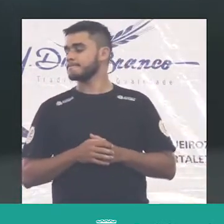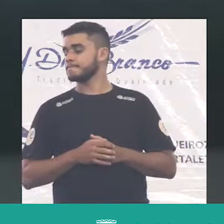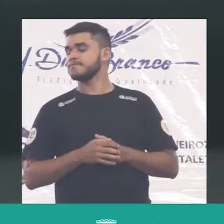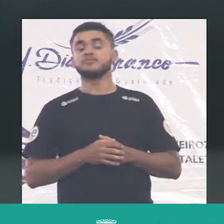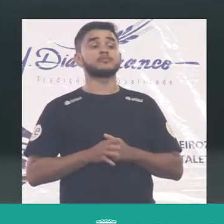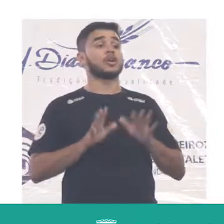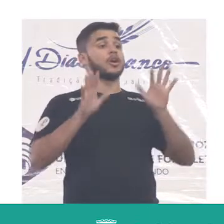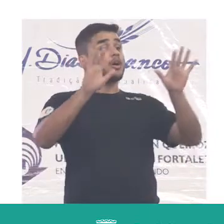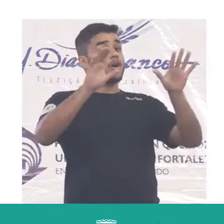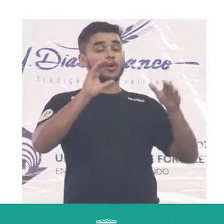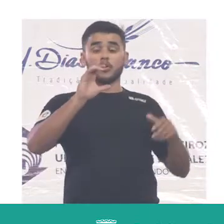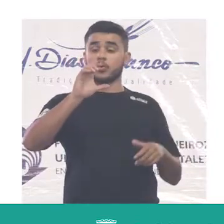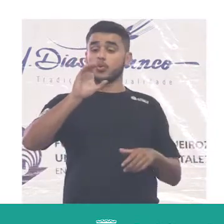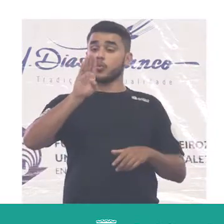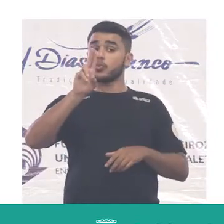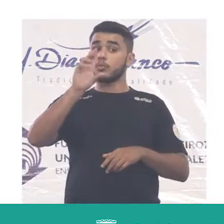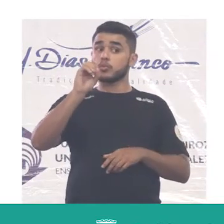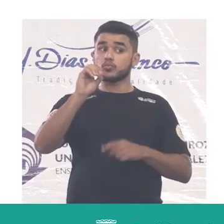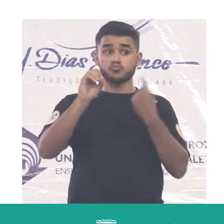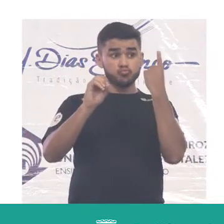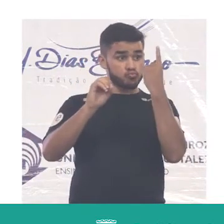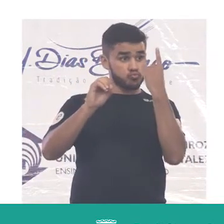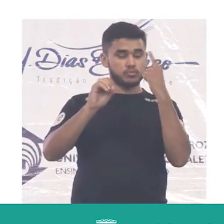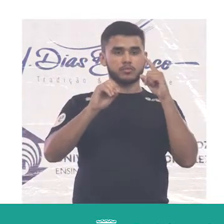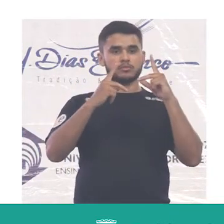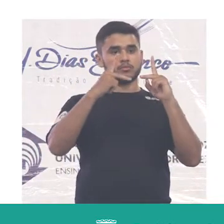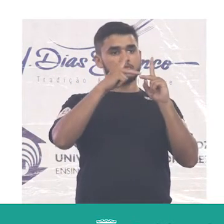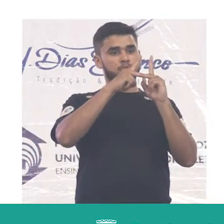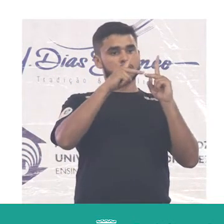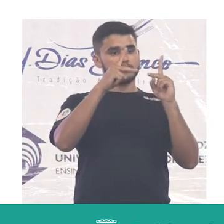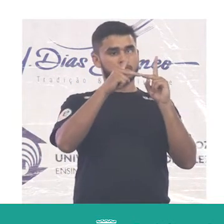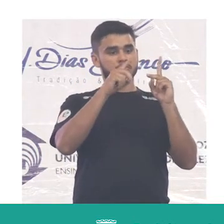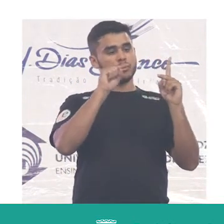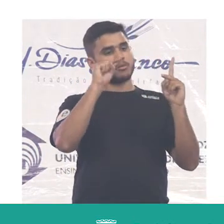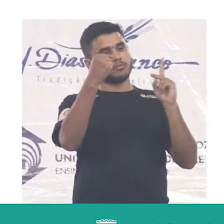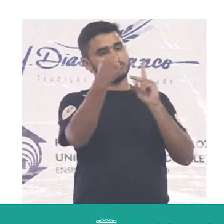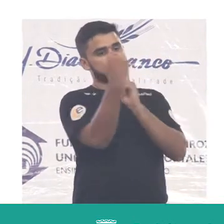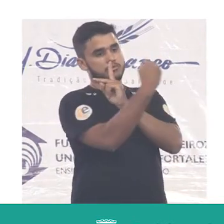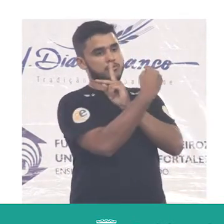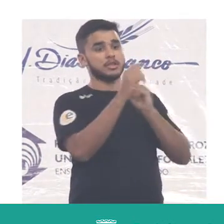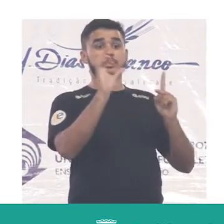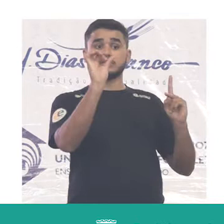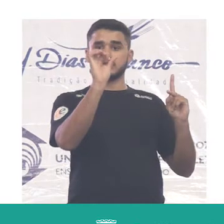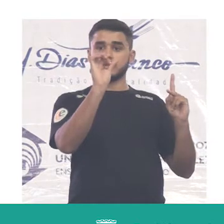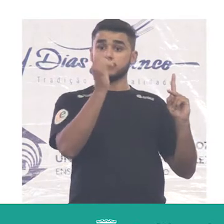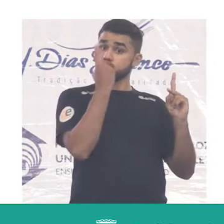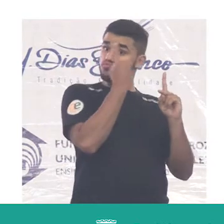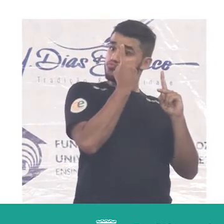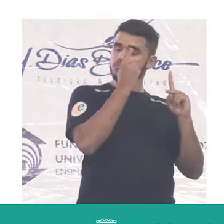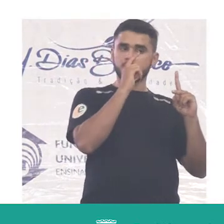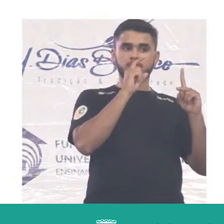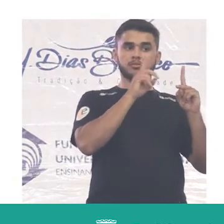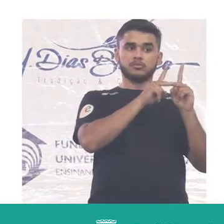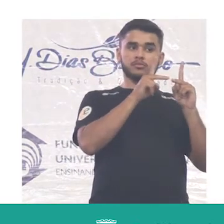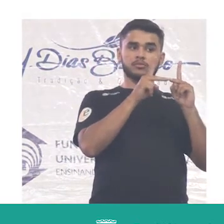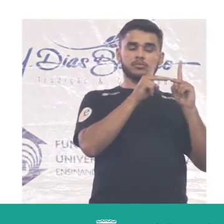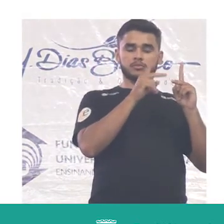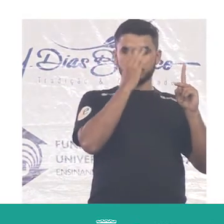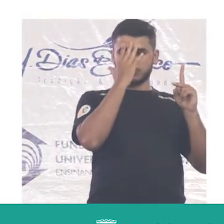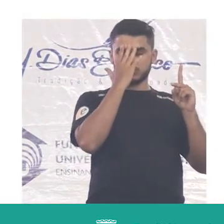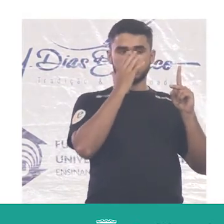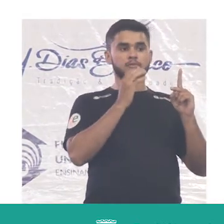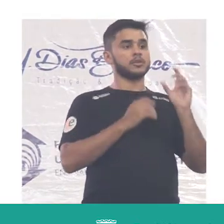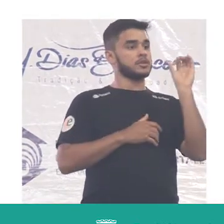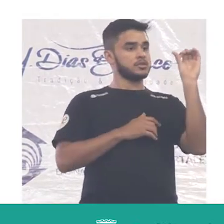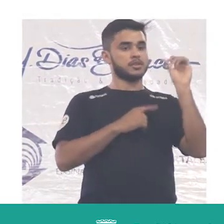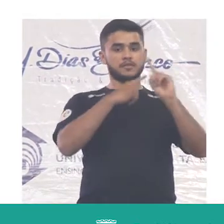Um cubo tem 6 faces, não tem isso? Um cubo tem 6 faces. Então vai ser 6 vezes